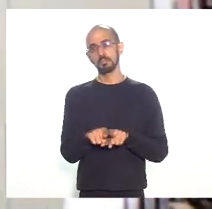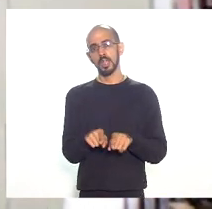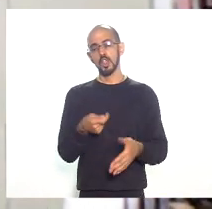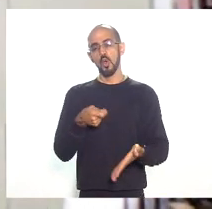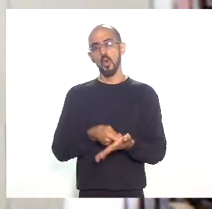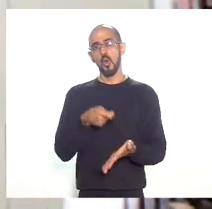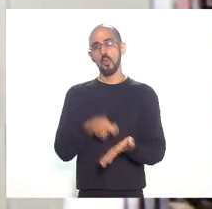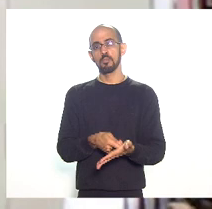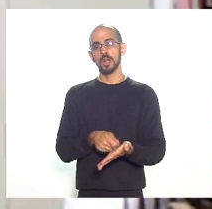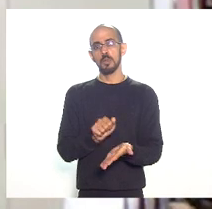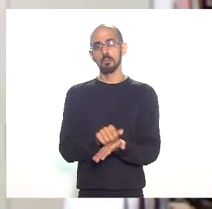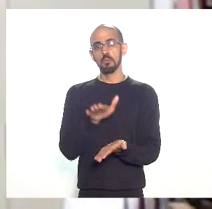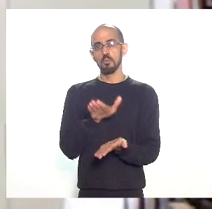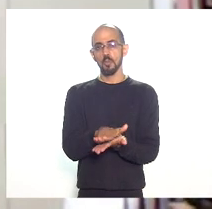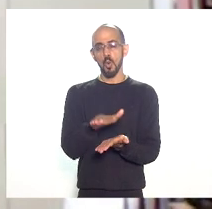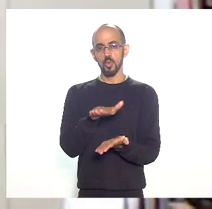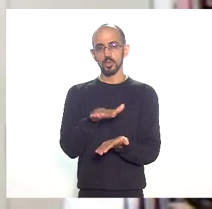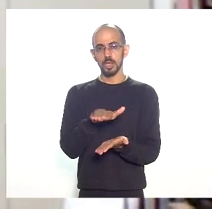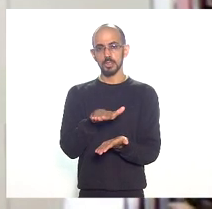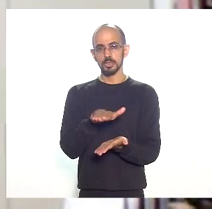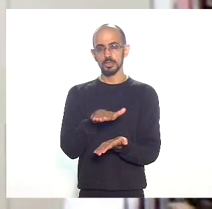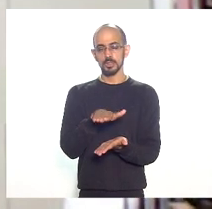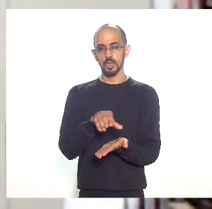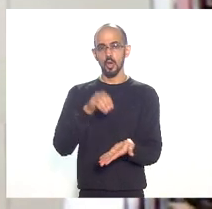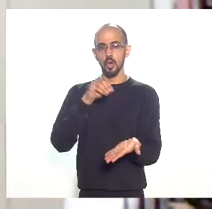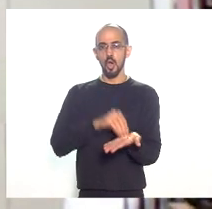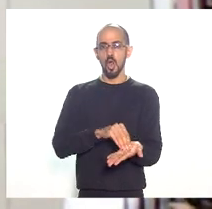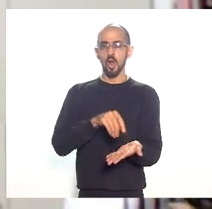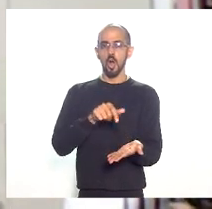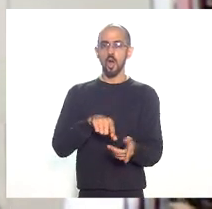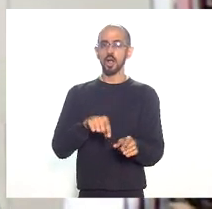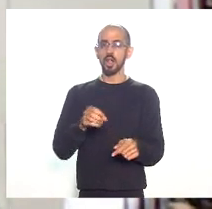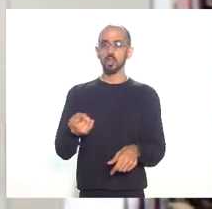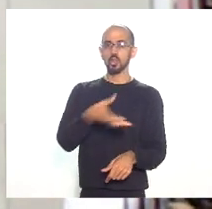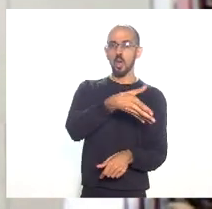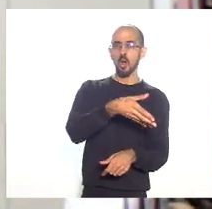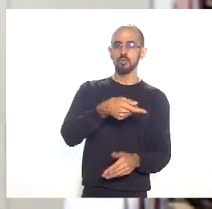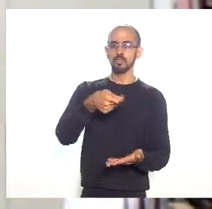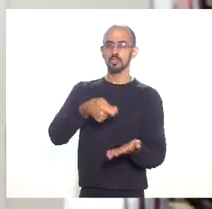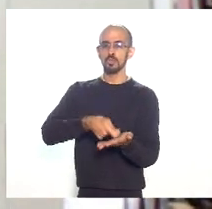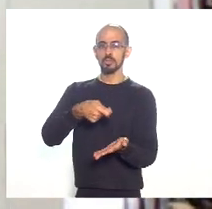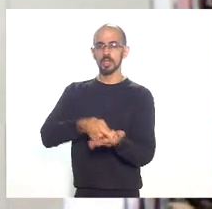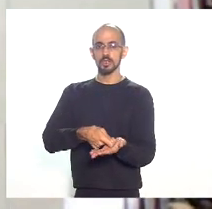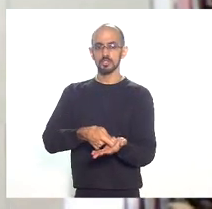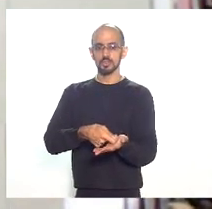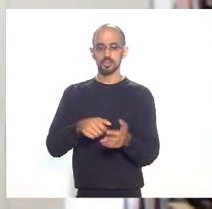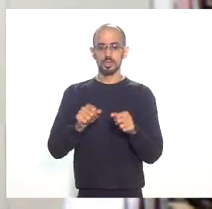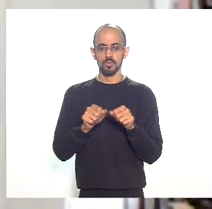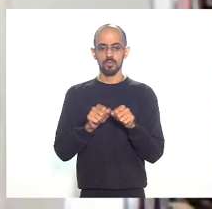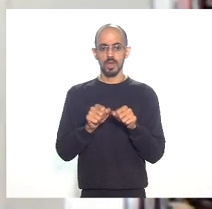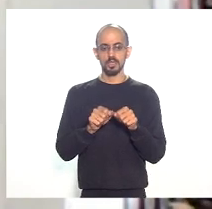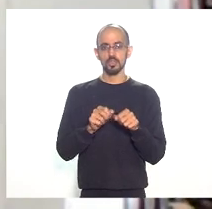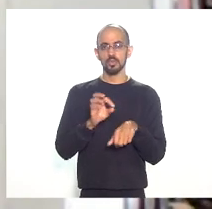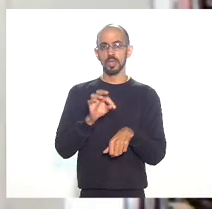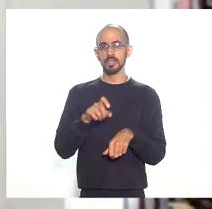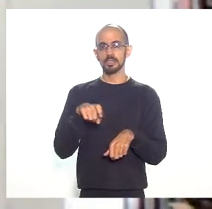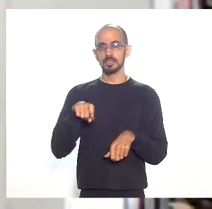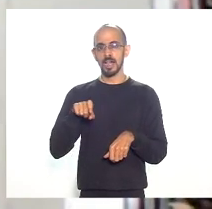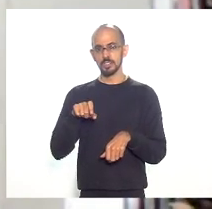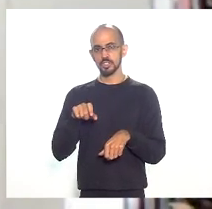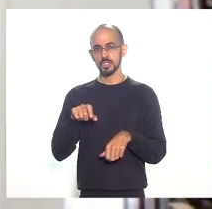impõe multas, impõe novas obrigações que fazem com que as taxas do judiciário